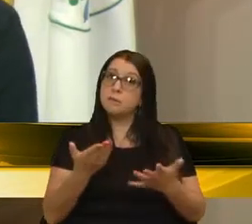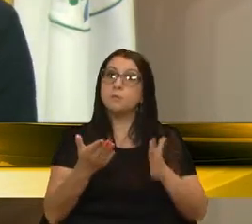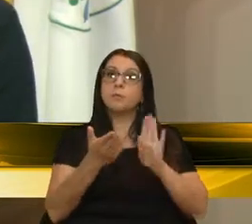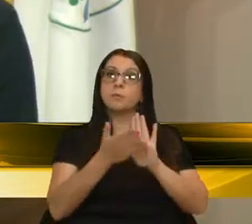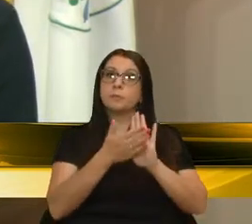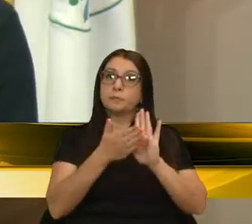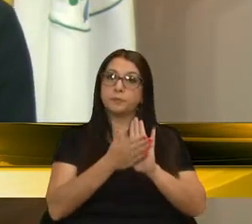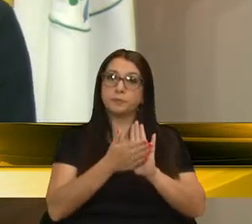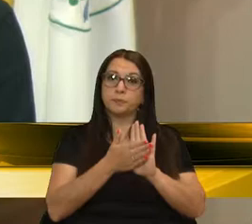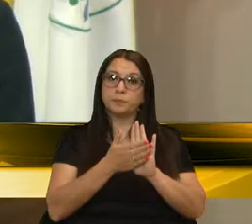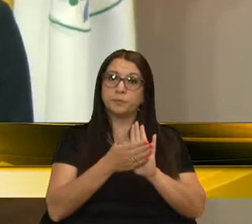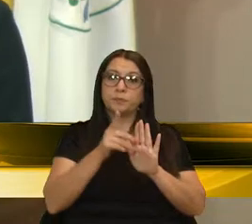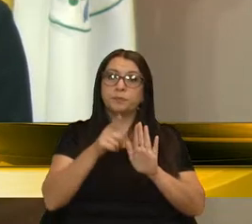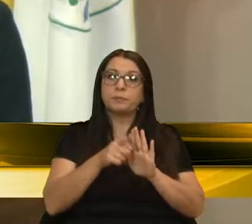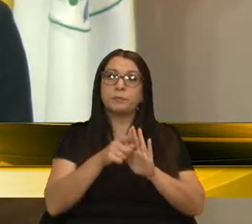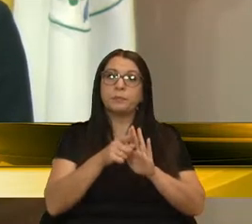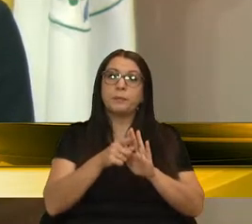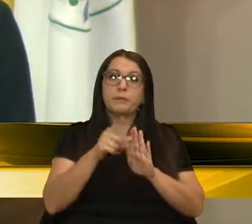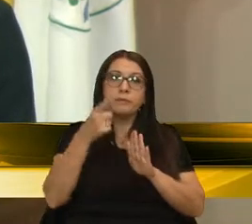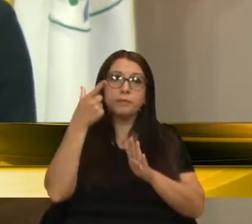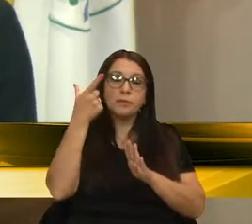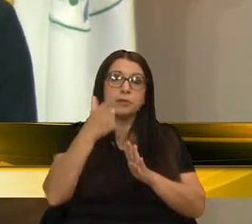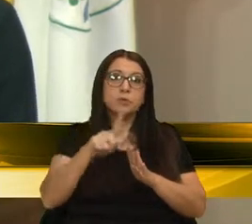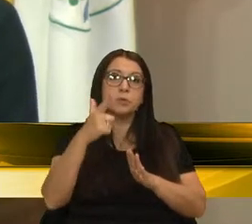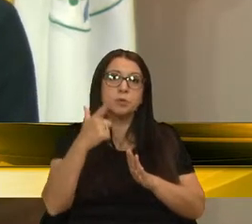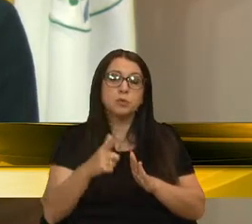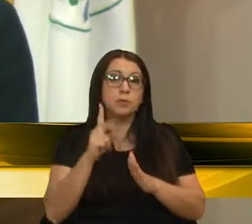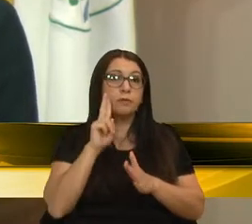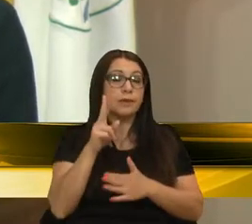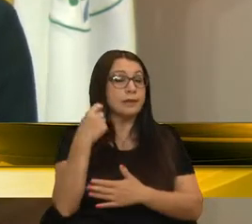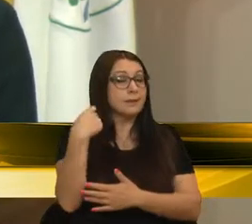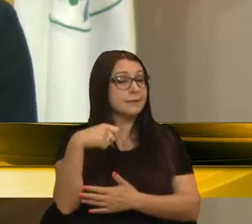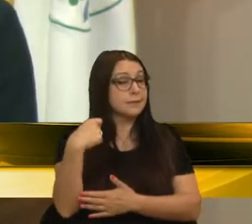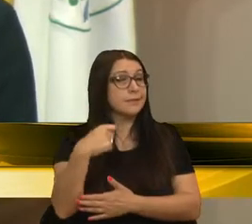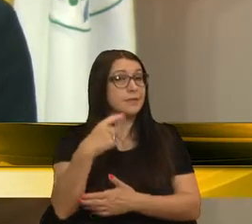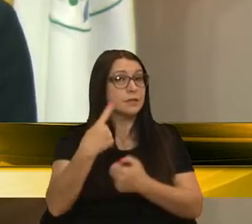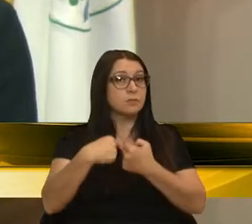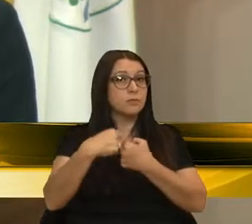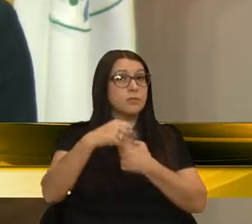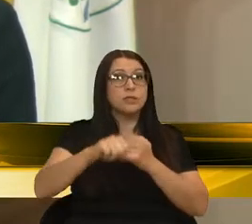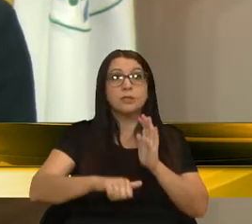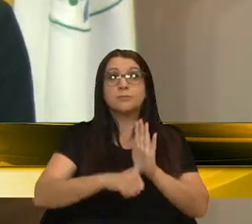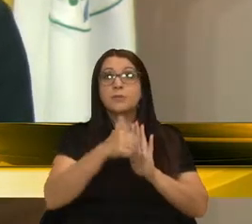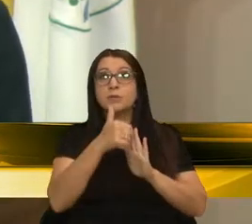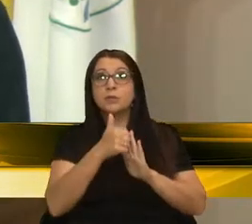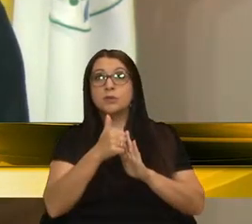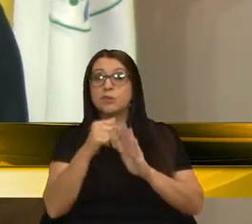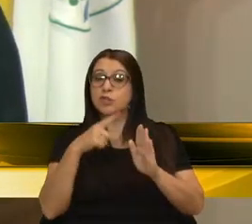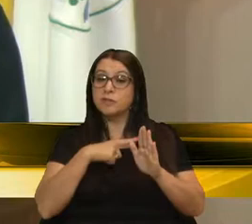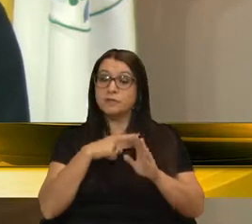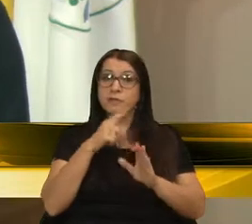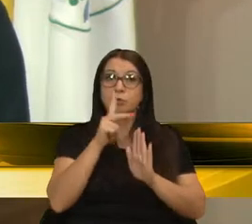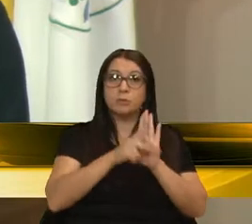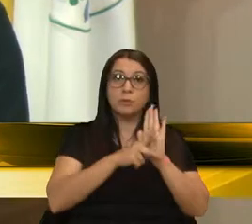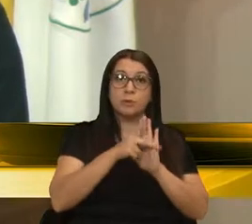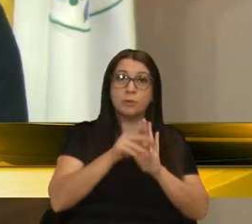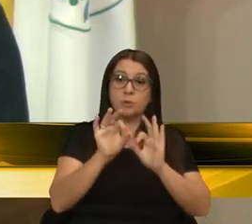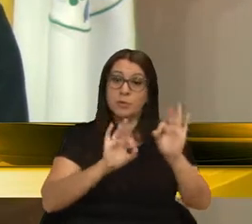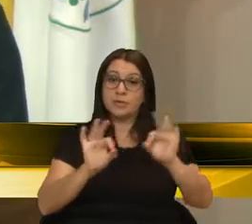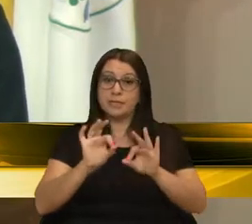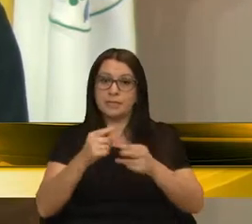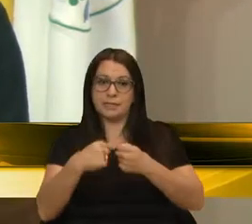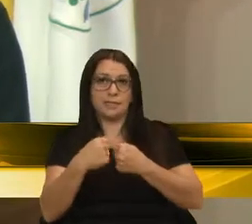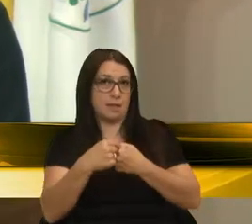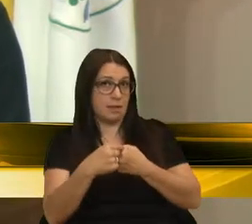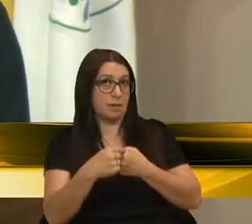pauta ela vem para reforçar a necessidade de uma cidade melhor. E nós teremos em breve o plano diretor,